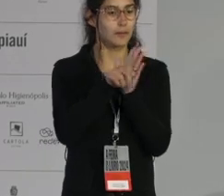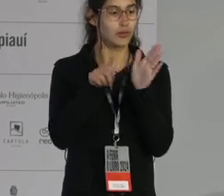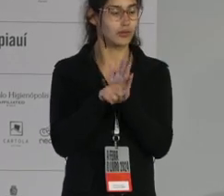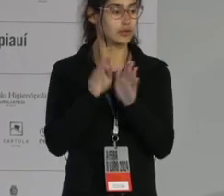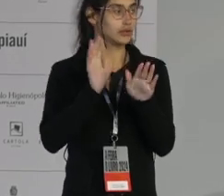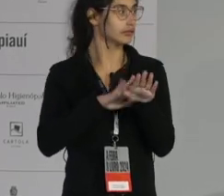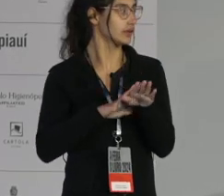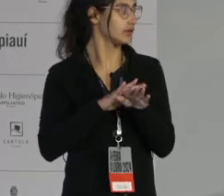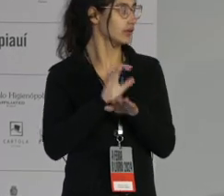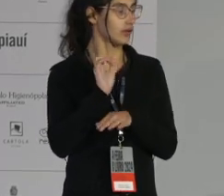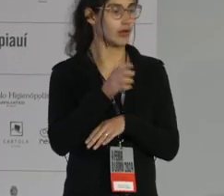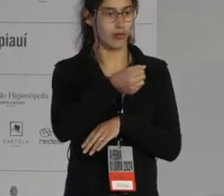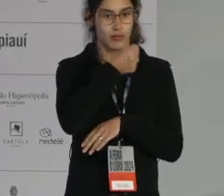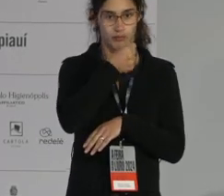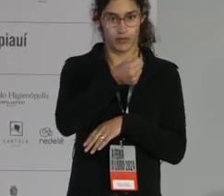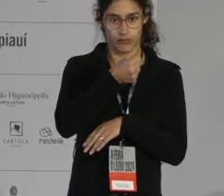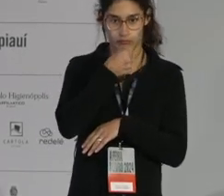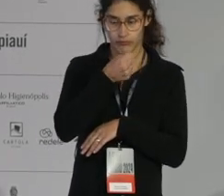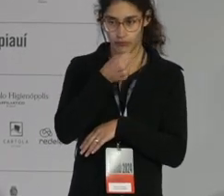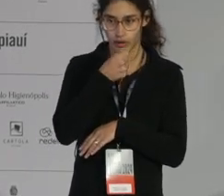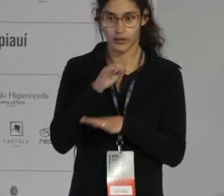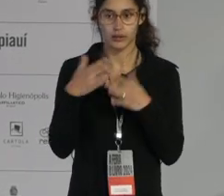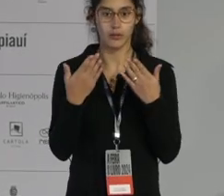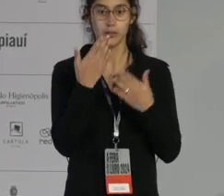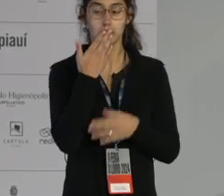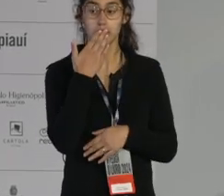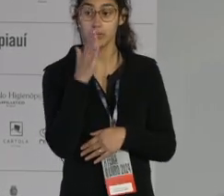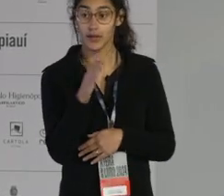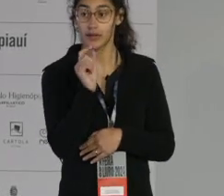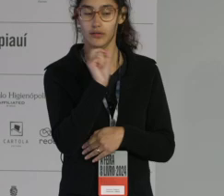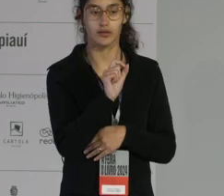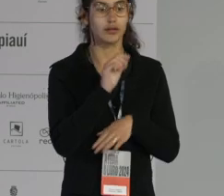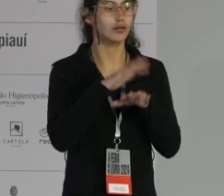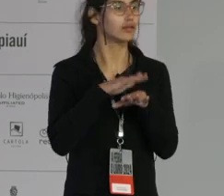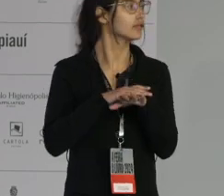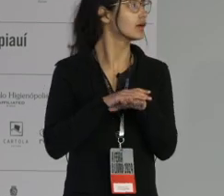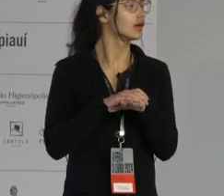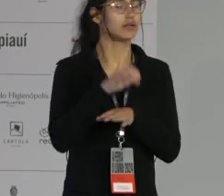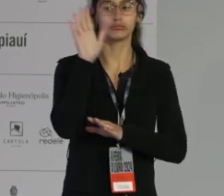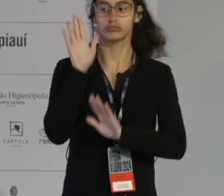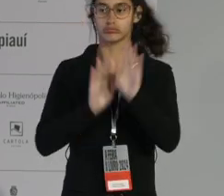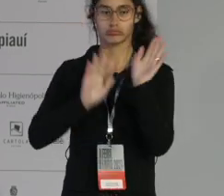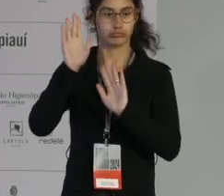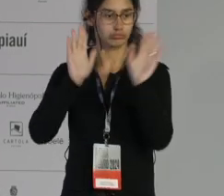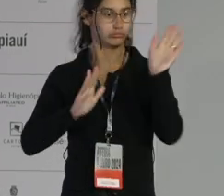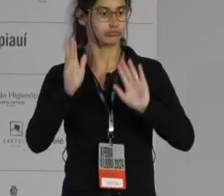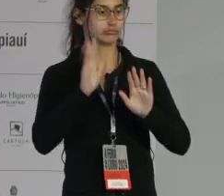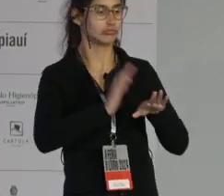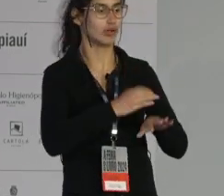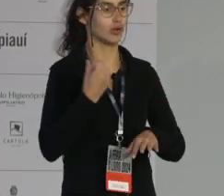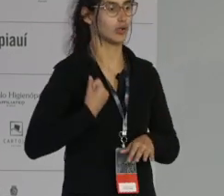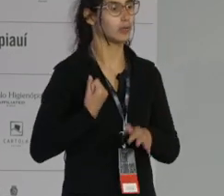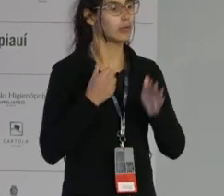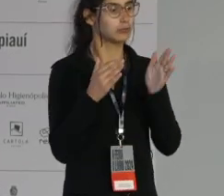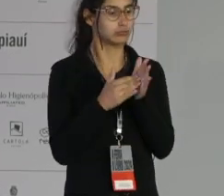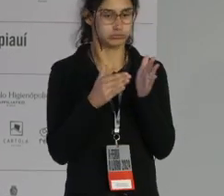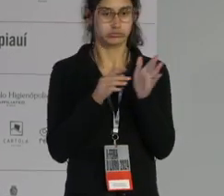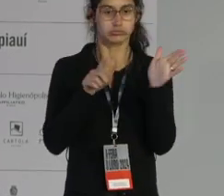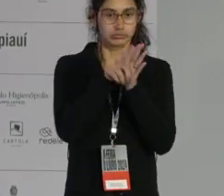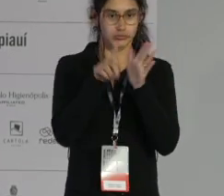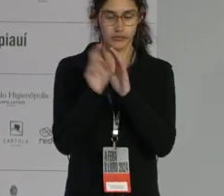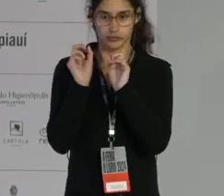feitas por microfone. Então, eu peço que façam aí, levantem as mãos, e vai ser um número limitado de perguntas,